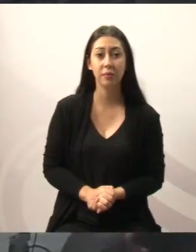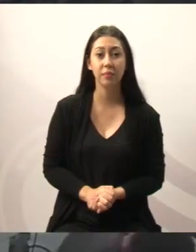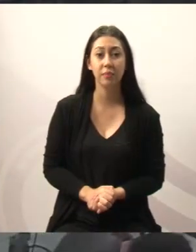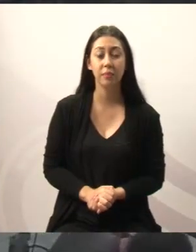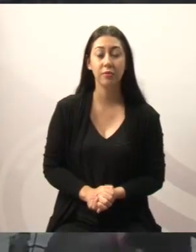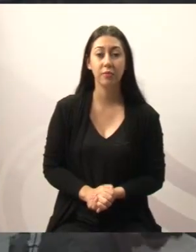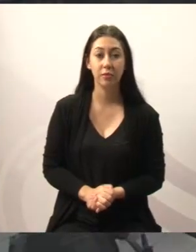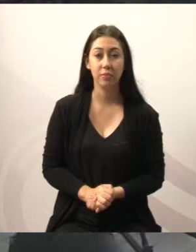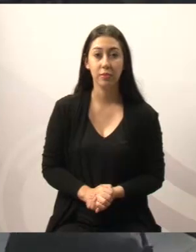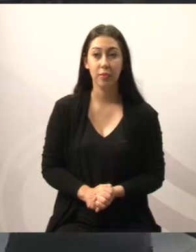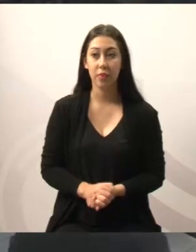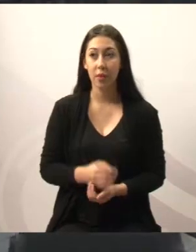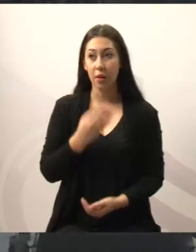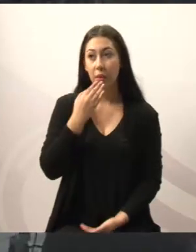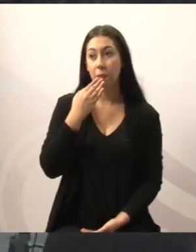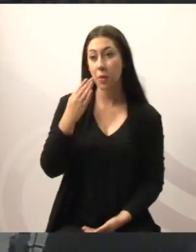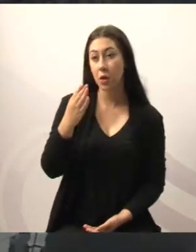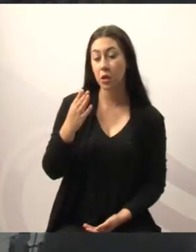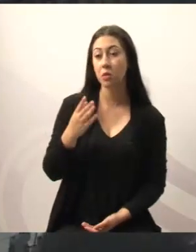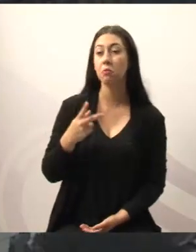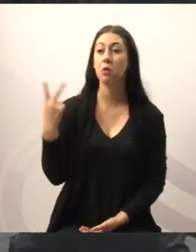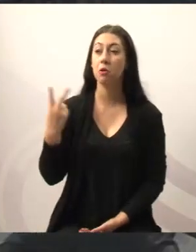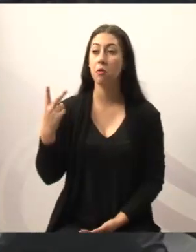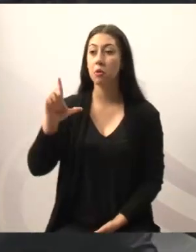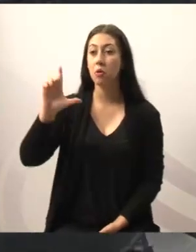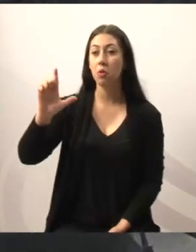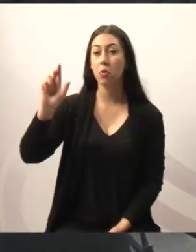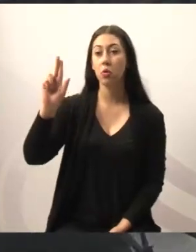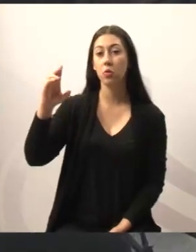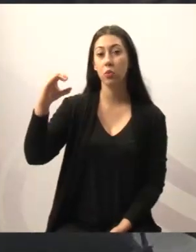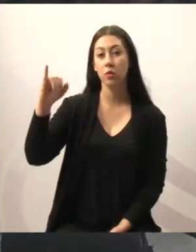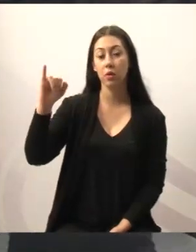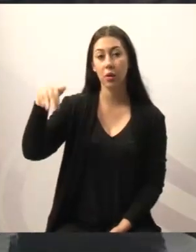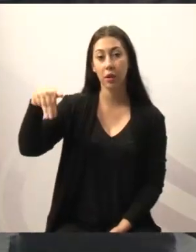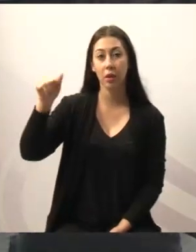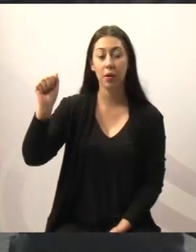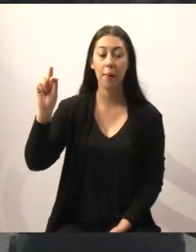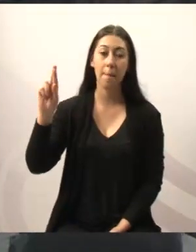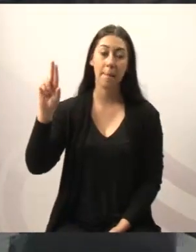gentileza, vereadora Lucimar Ponciano, proceda a leitura de um trecho da Bíblia.